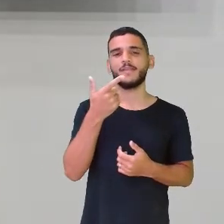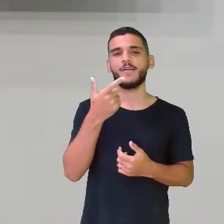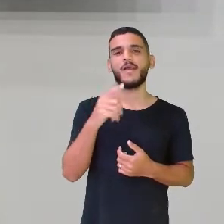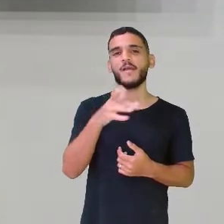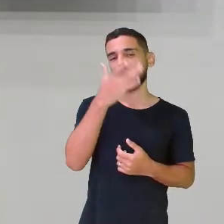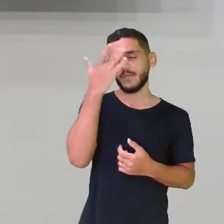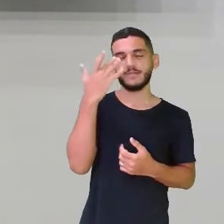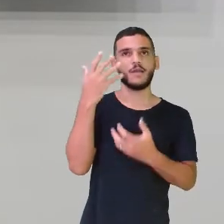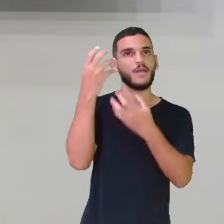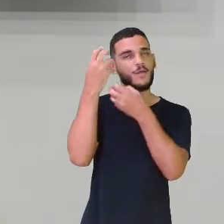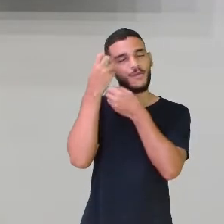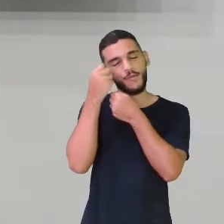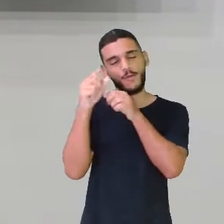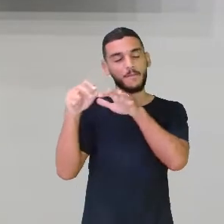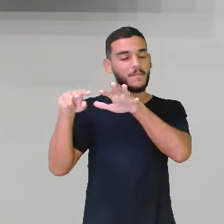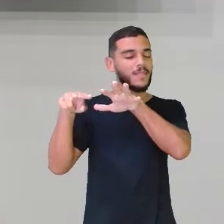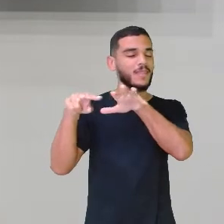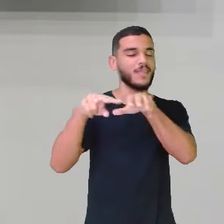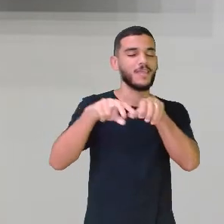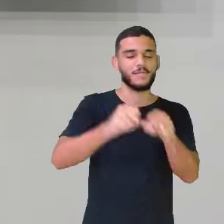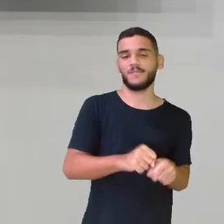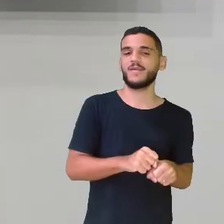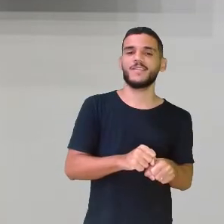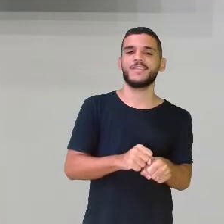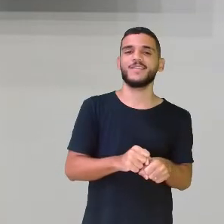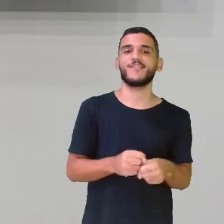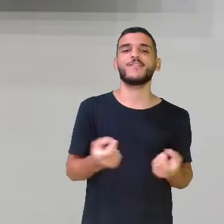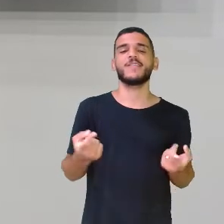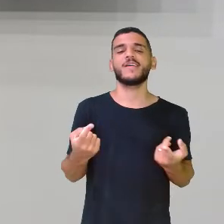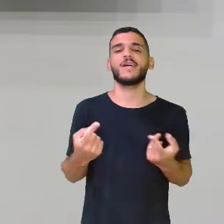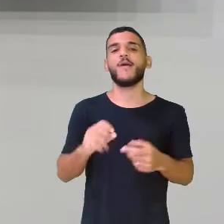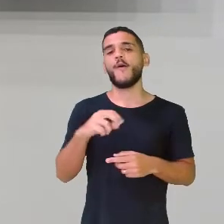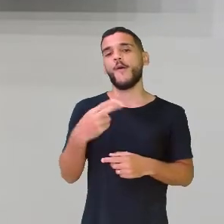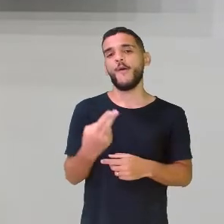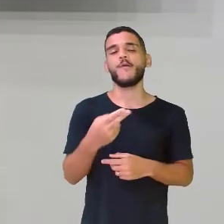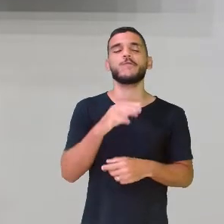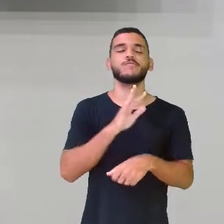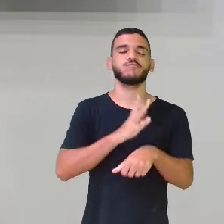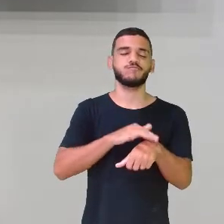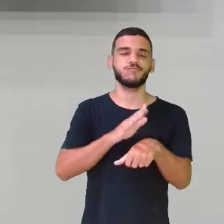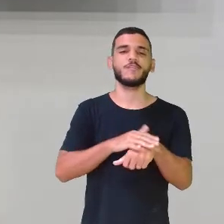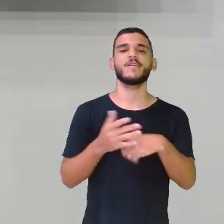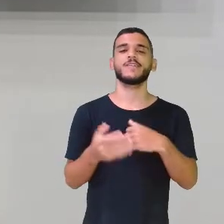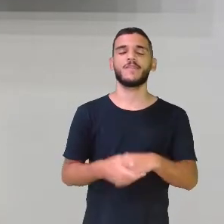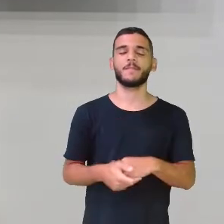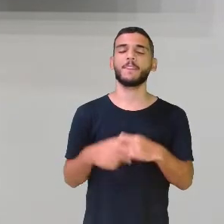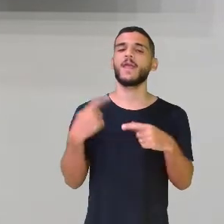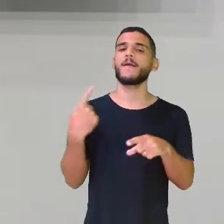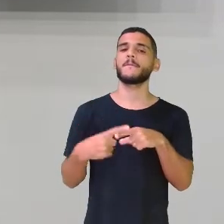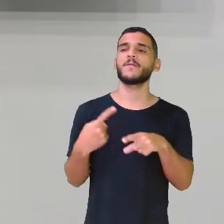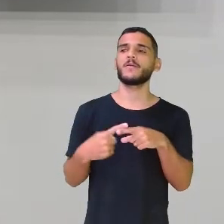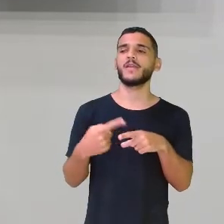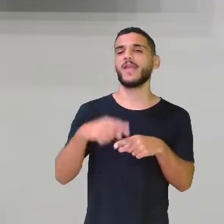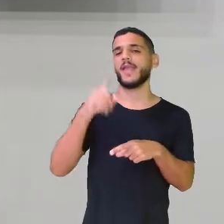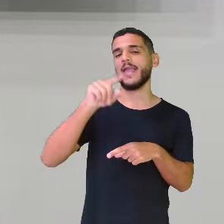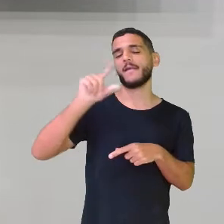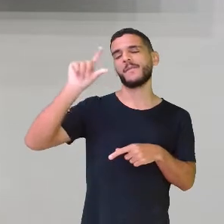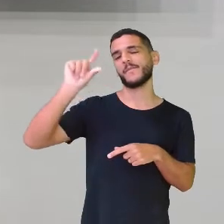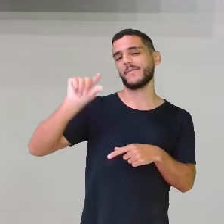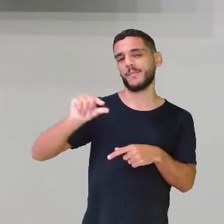Quando a gente fala de medicamento, a gente utiliza essas medições em miligramas, porque a quantidade é